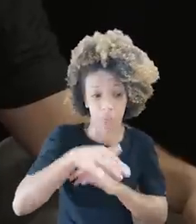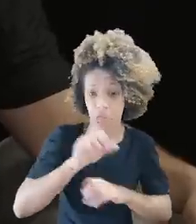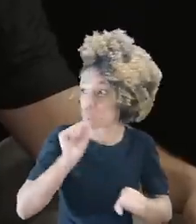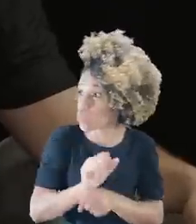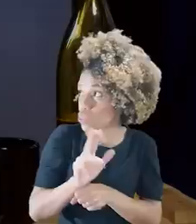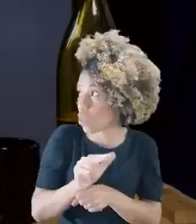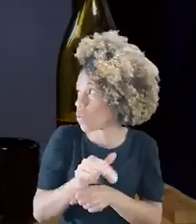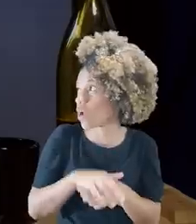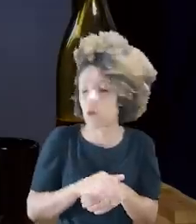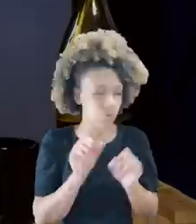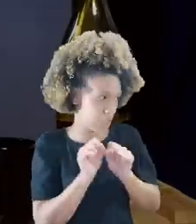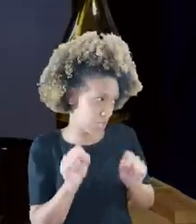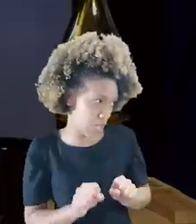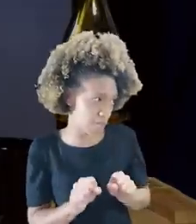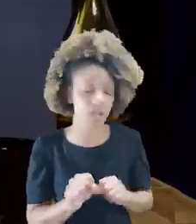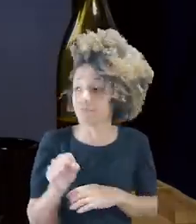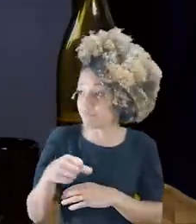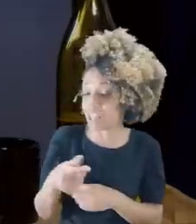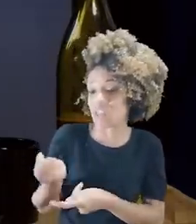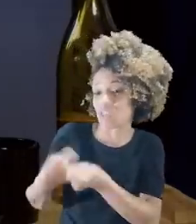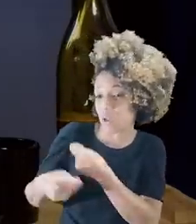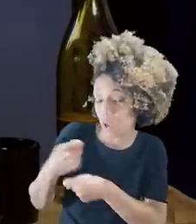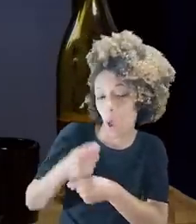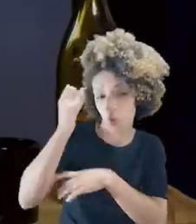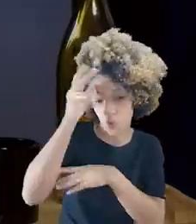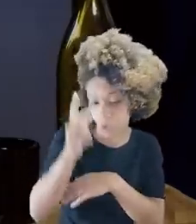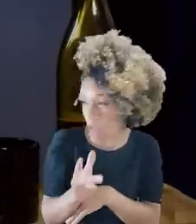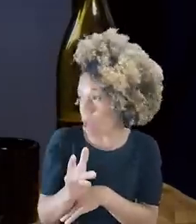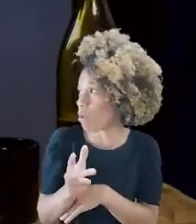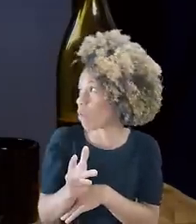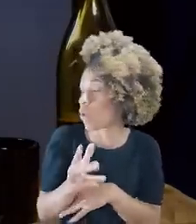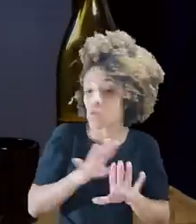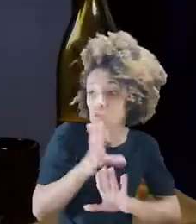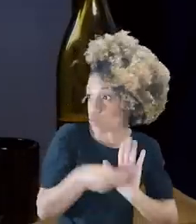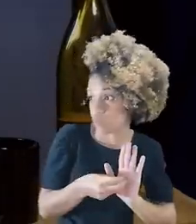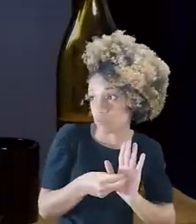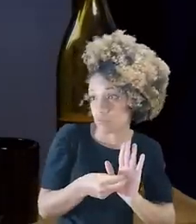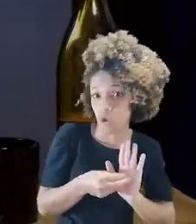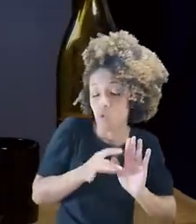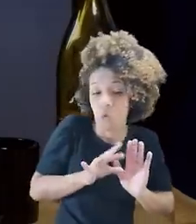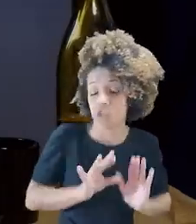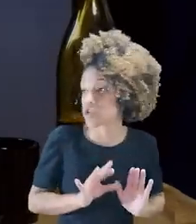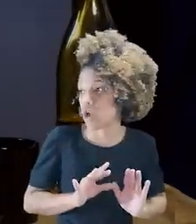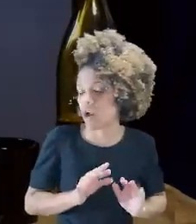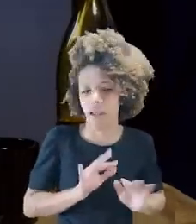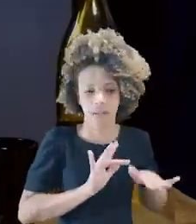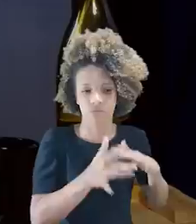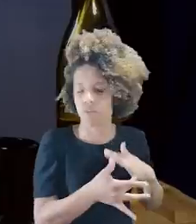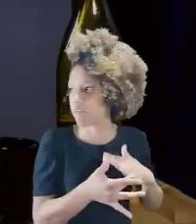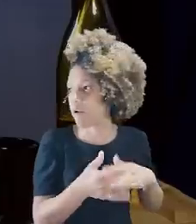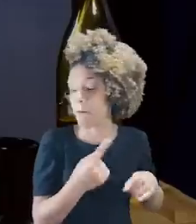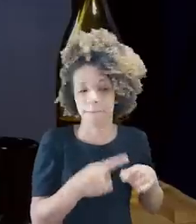gente é tudo a gente é tudo então assim se a gente não para Maurício se a gente não para a gente nunca vai fazer